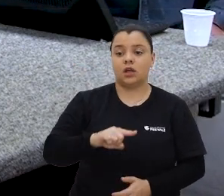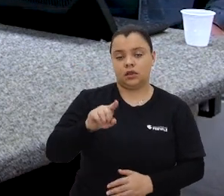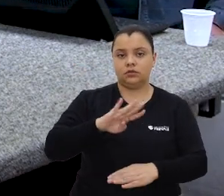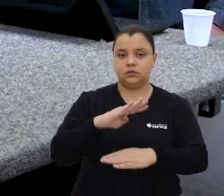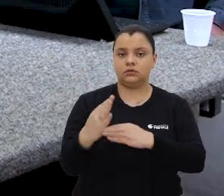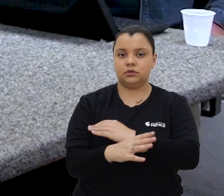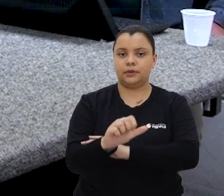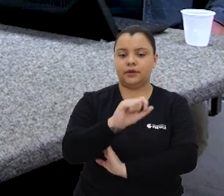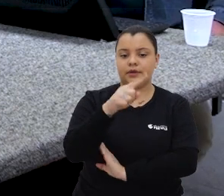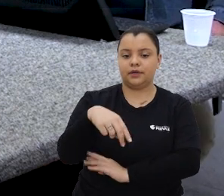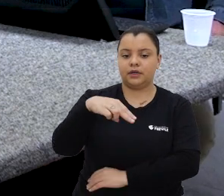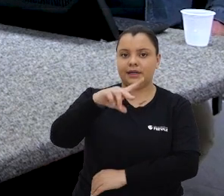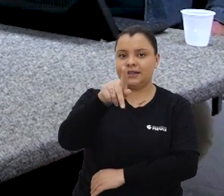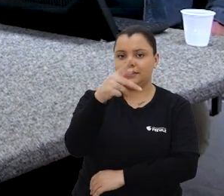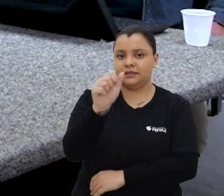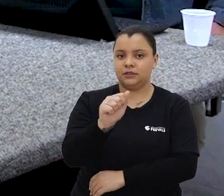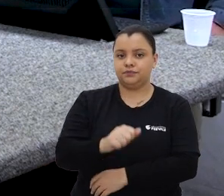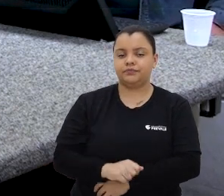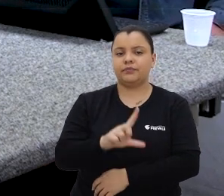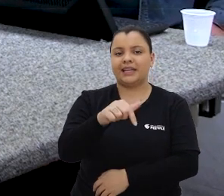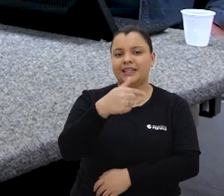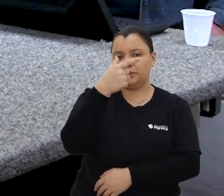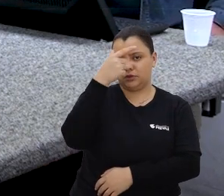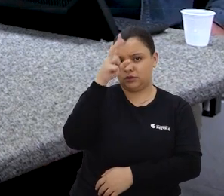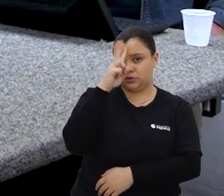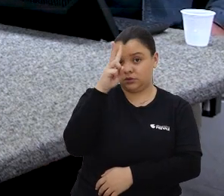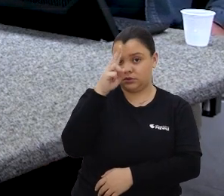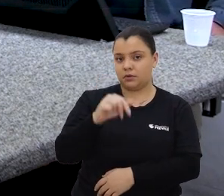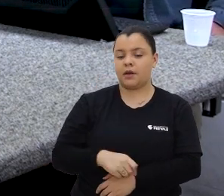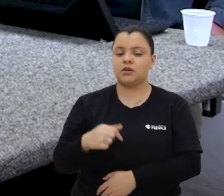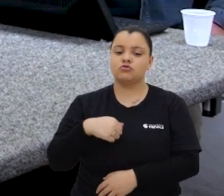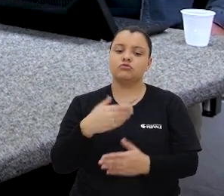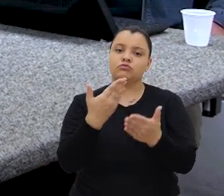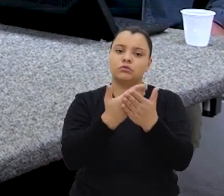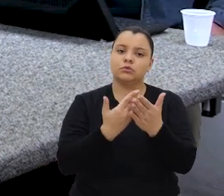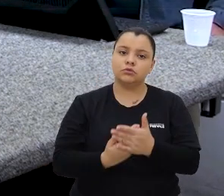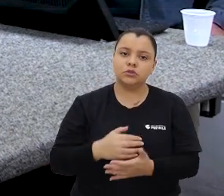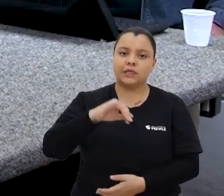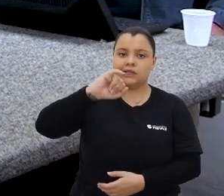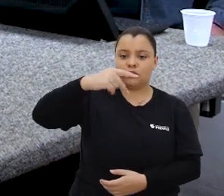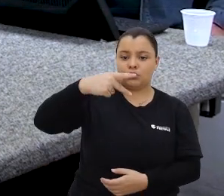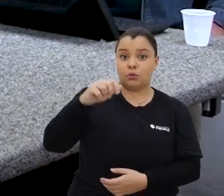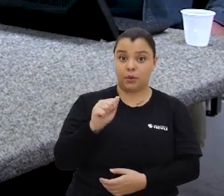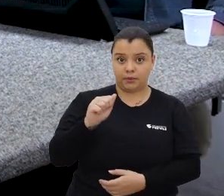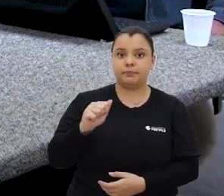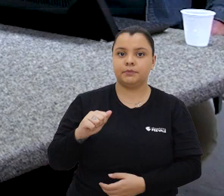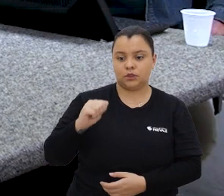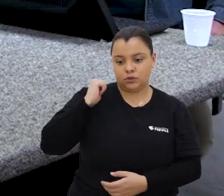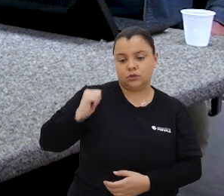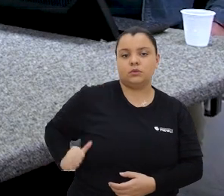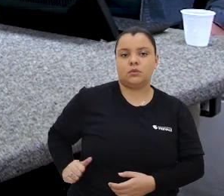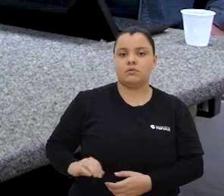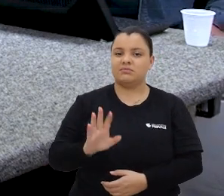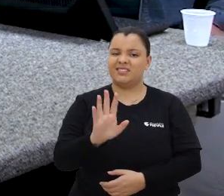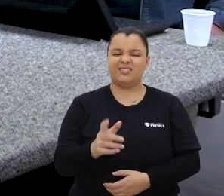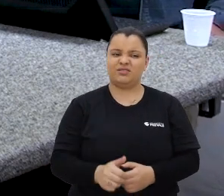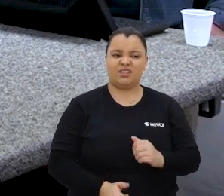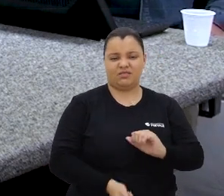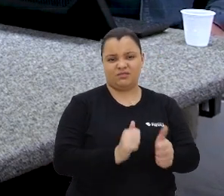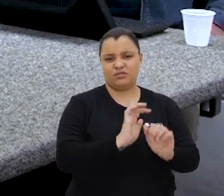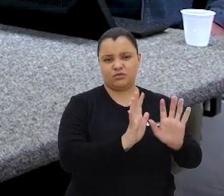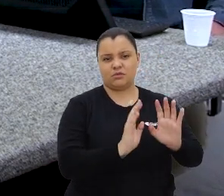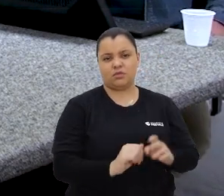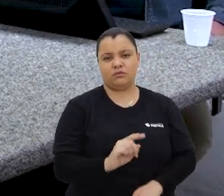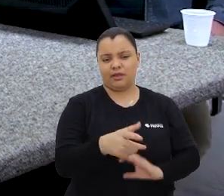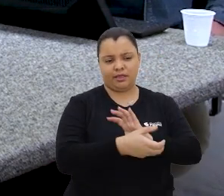Azenha. No segundo grau, eu estudei no IPA como aluno bolsista, né? Já não jogava mais futebol de salão e nem